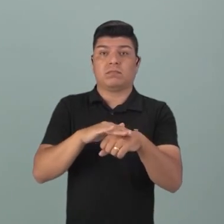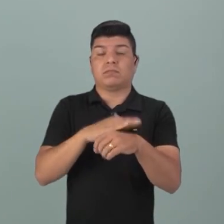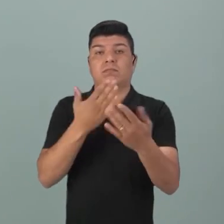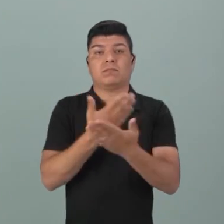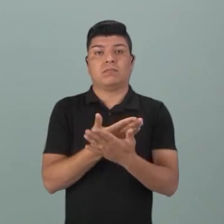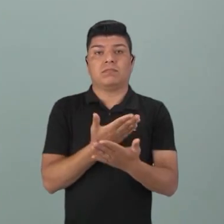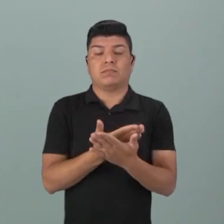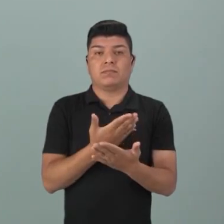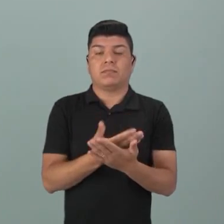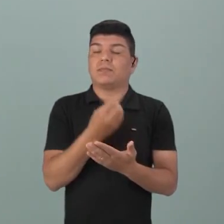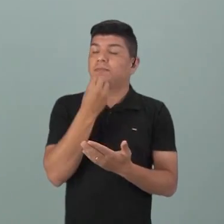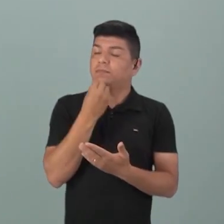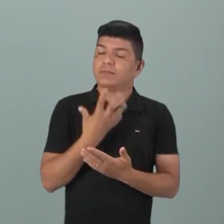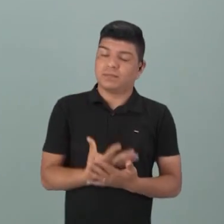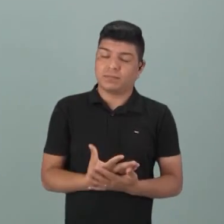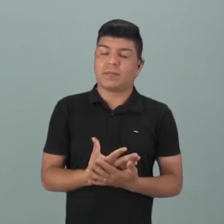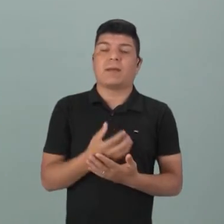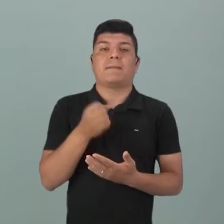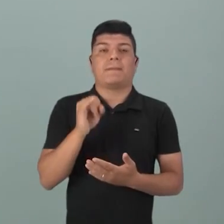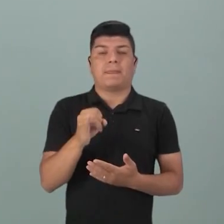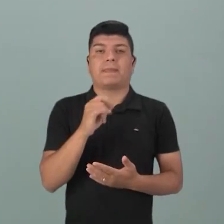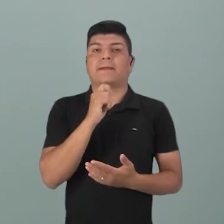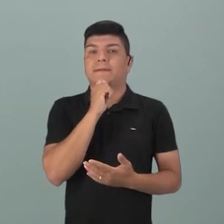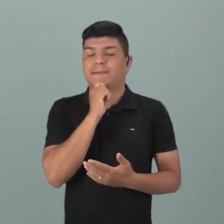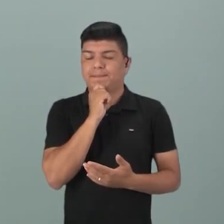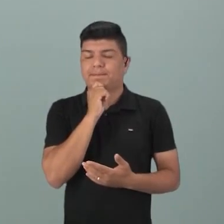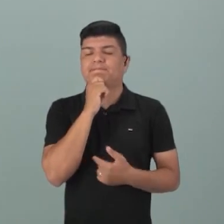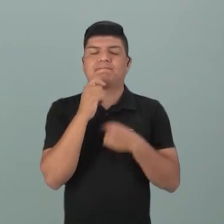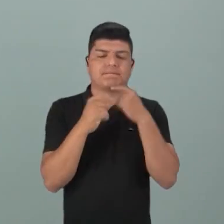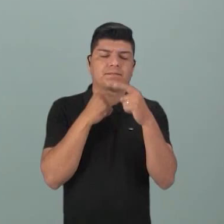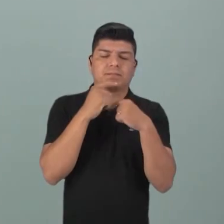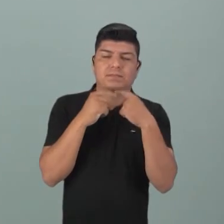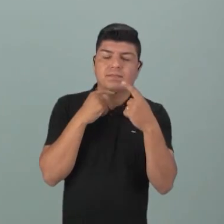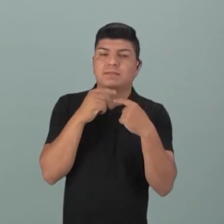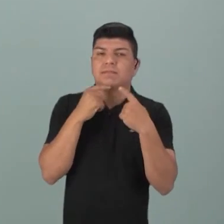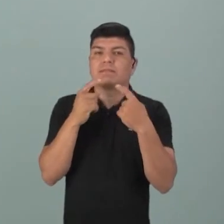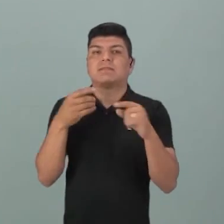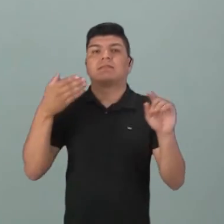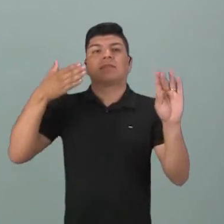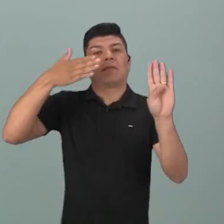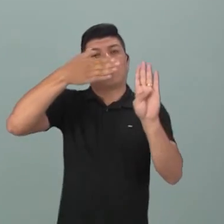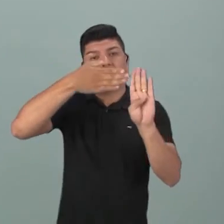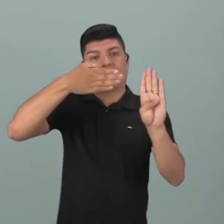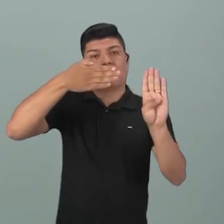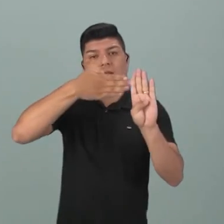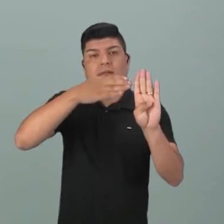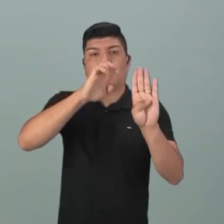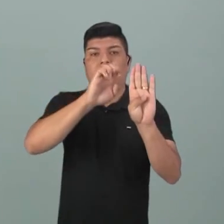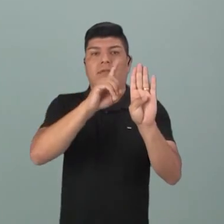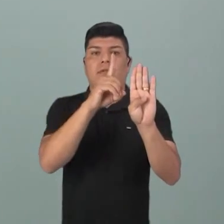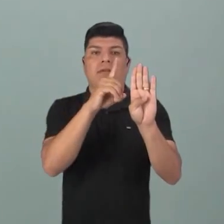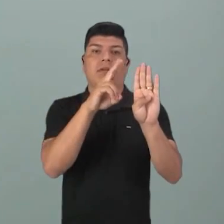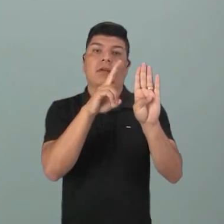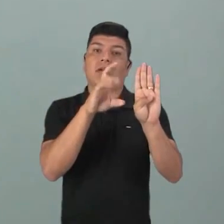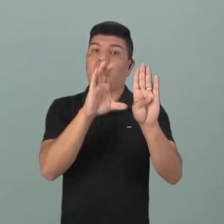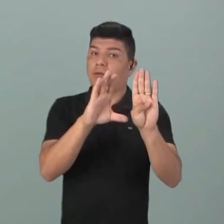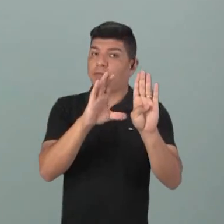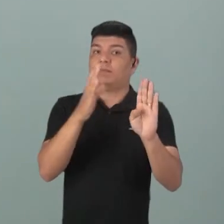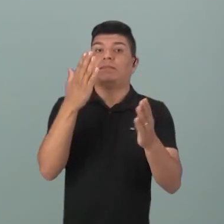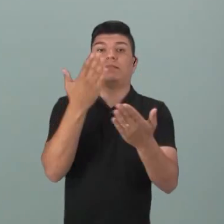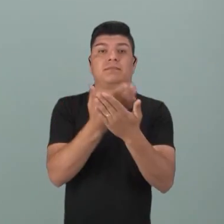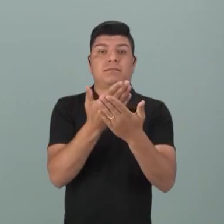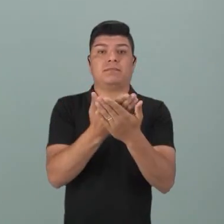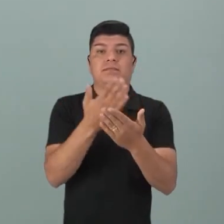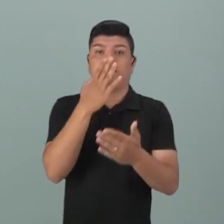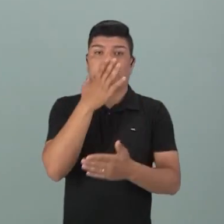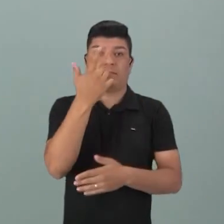nessa aula, que bom! Mas se você ainda tem aquela dúvida que você quer retirar, você pode acessar aí a nossa plataforma Eduque e assistir